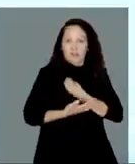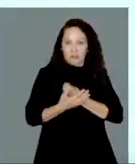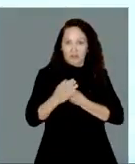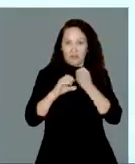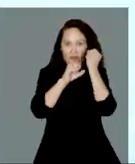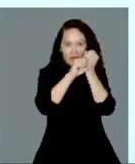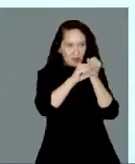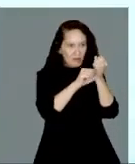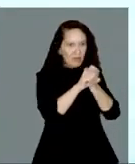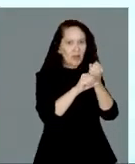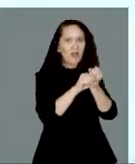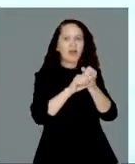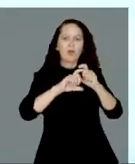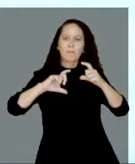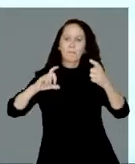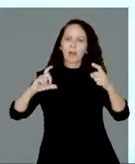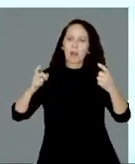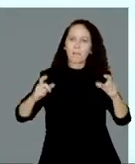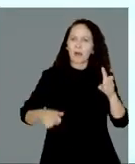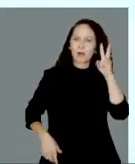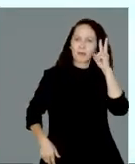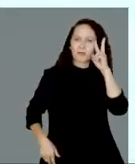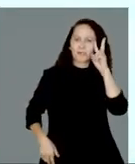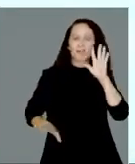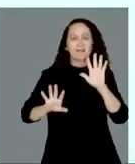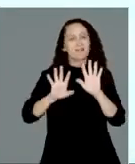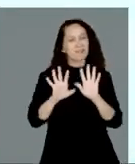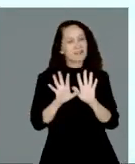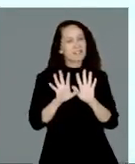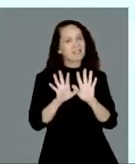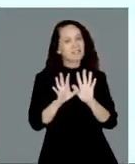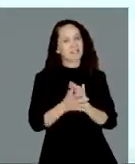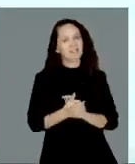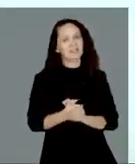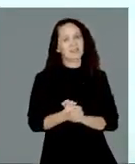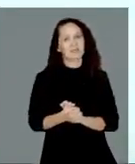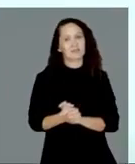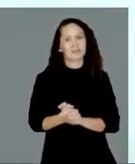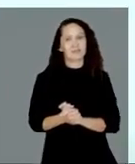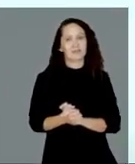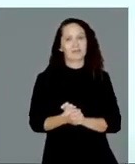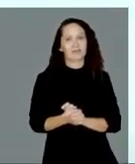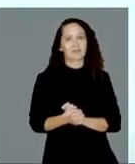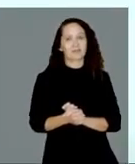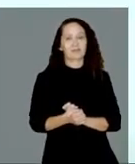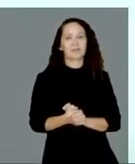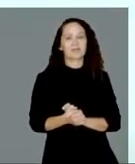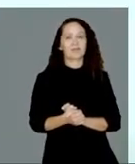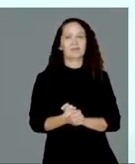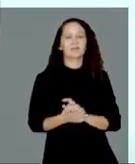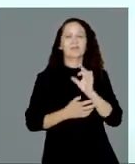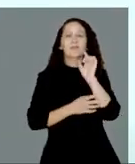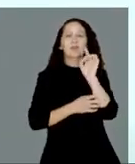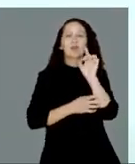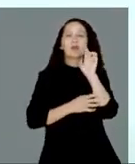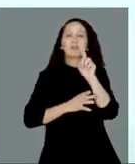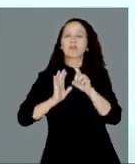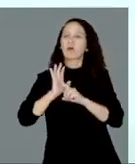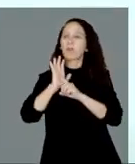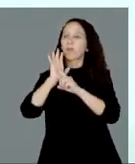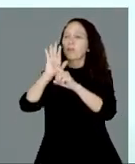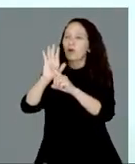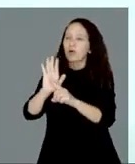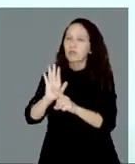escreveu um dos grandes capítulos da nossa vontade de viver com